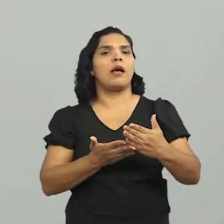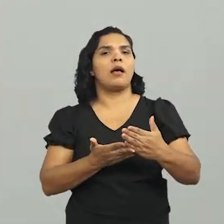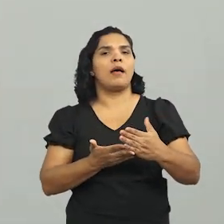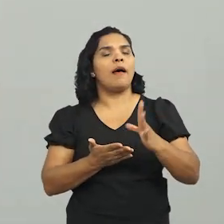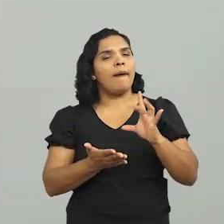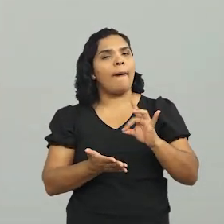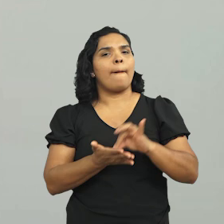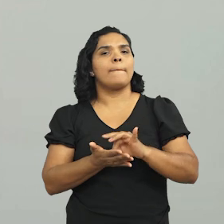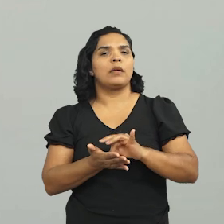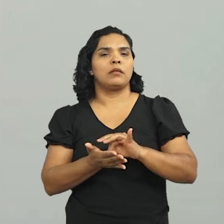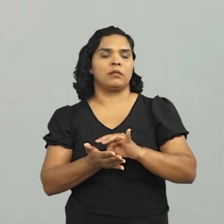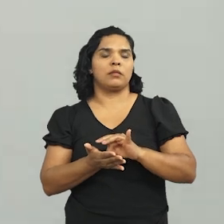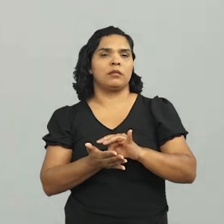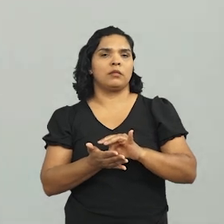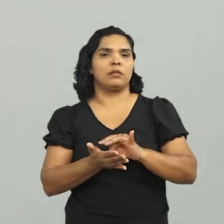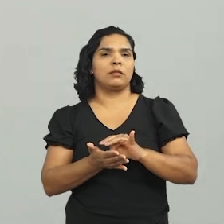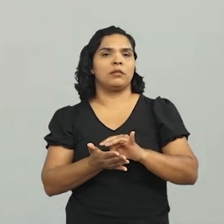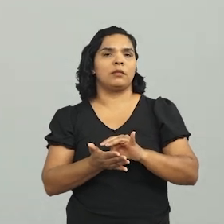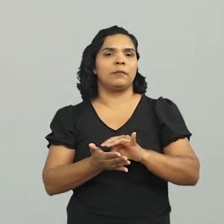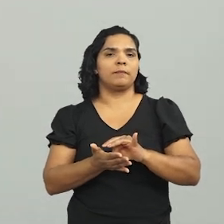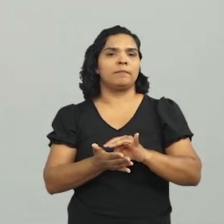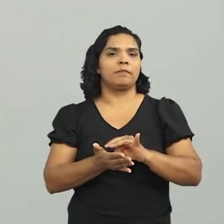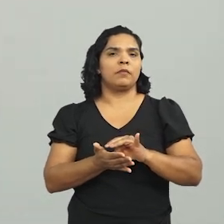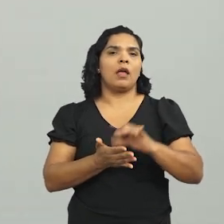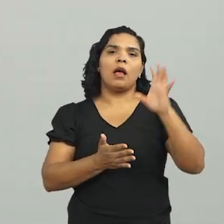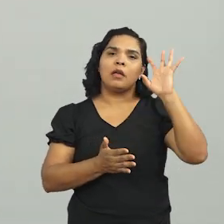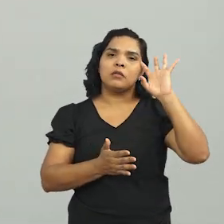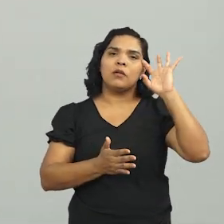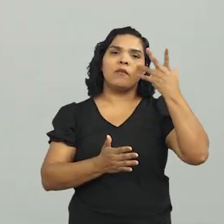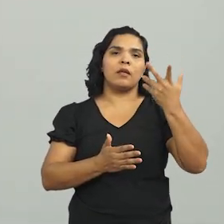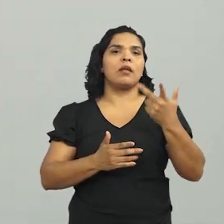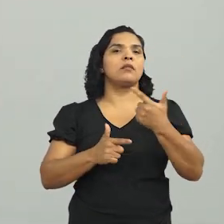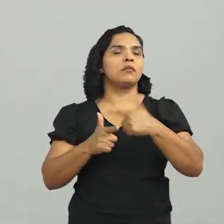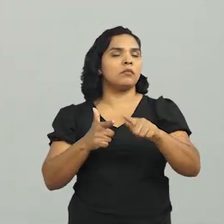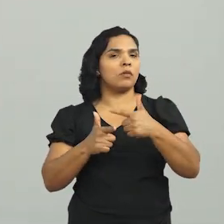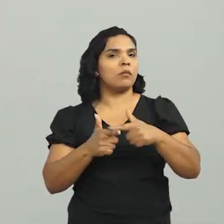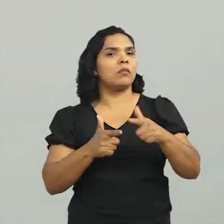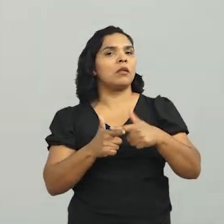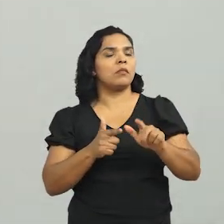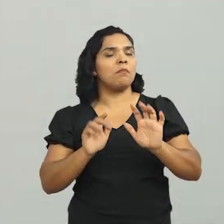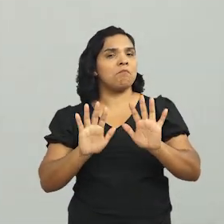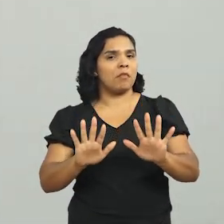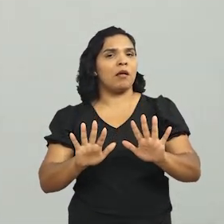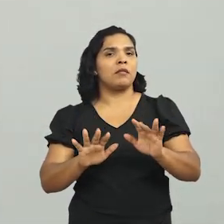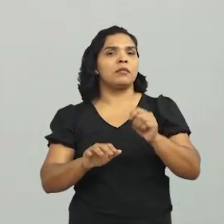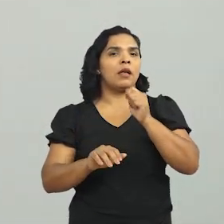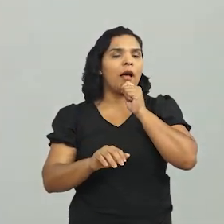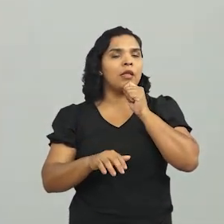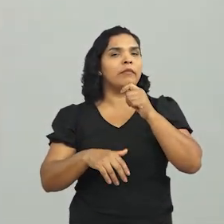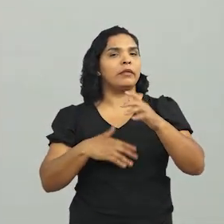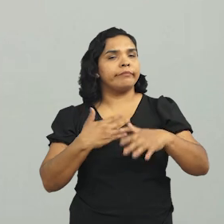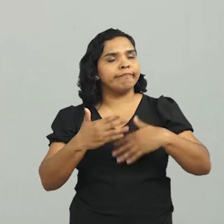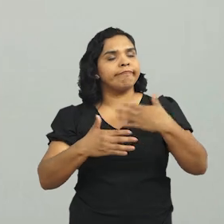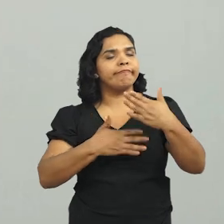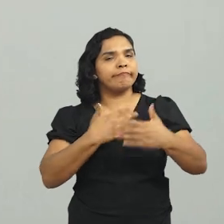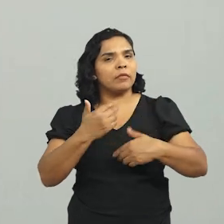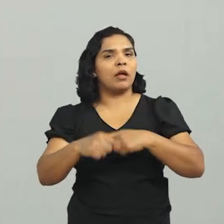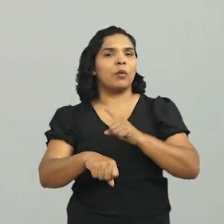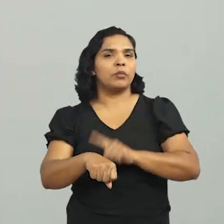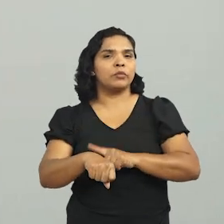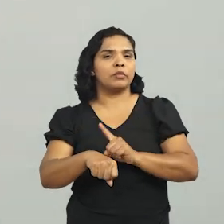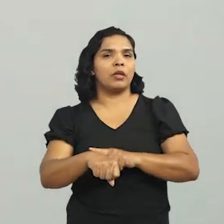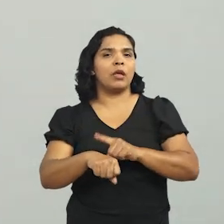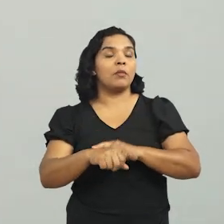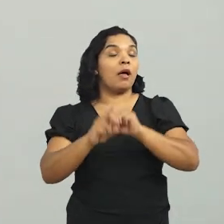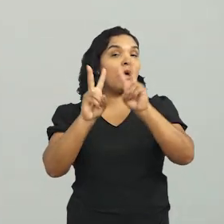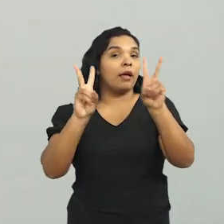gente começar realmente a colocar essa solução na prática, mas ainda vai levar um tempo, que